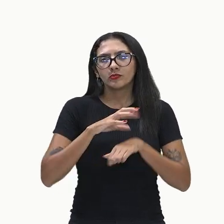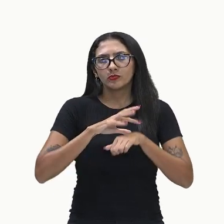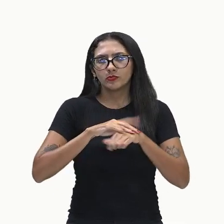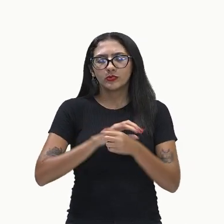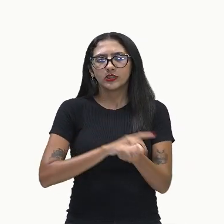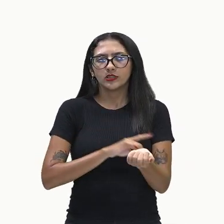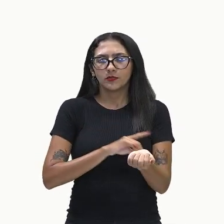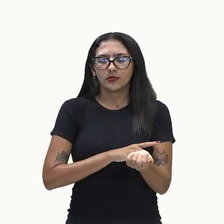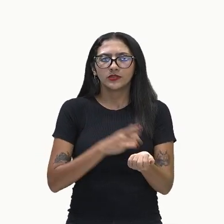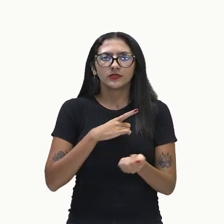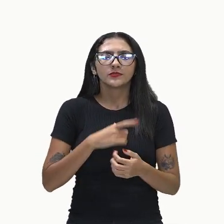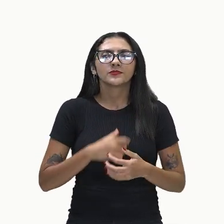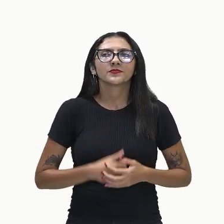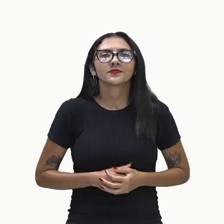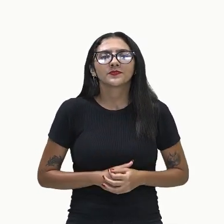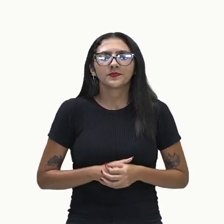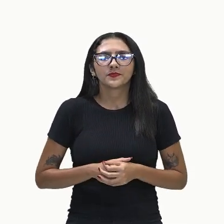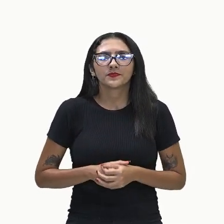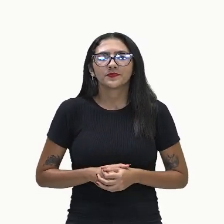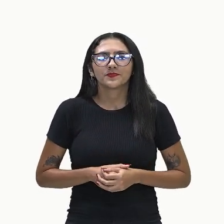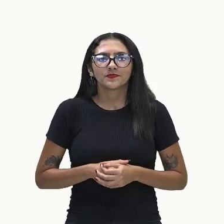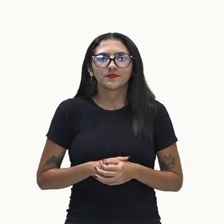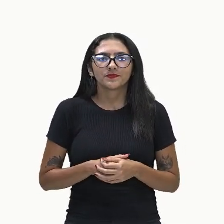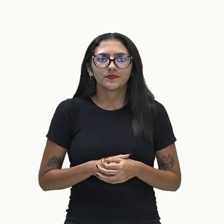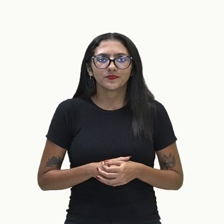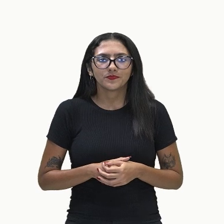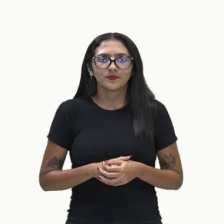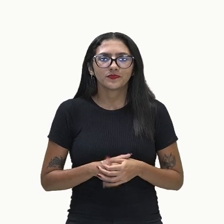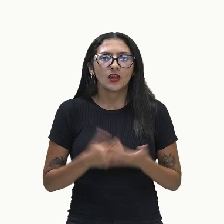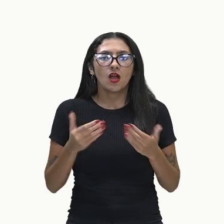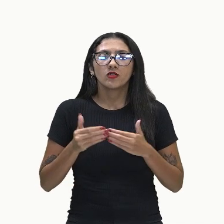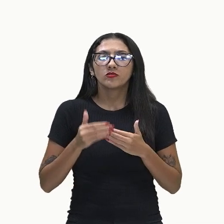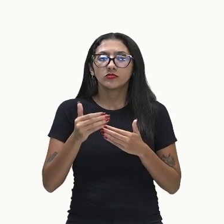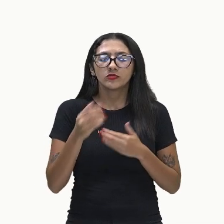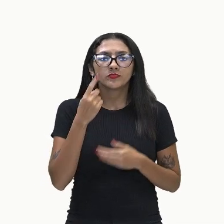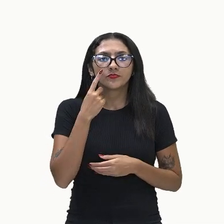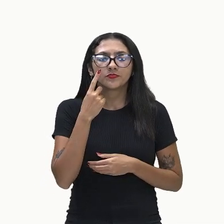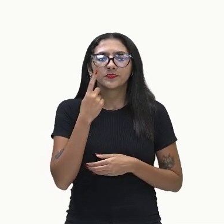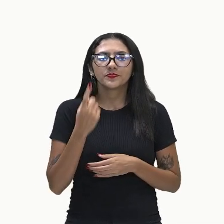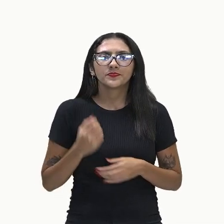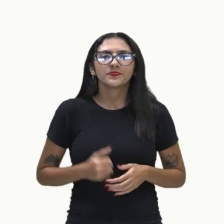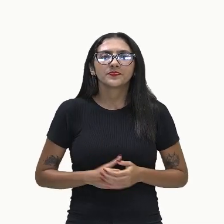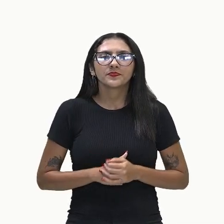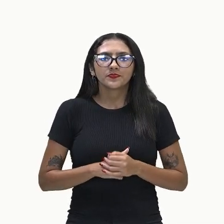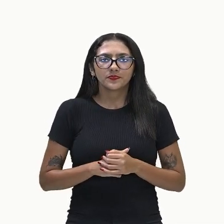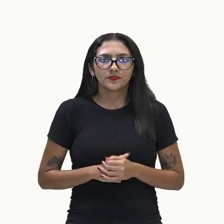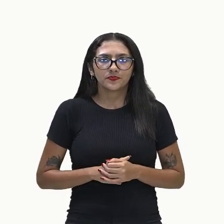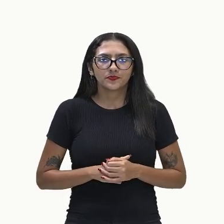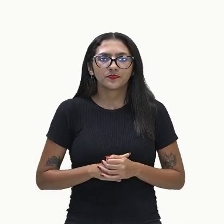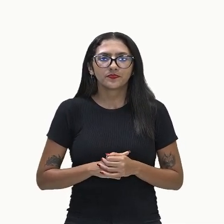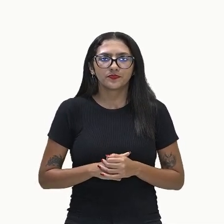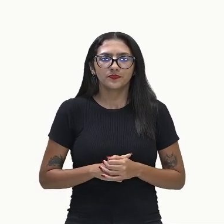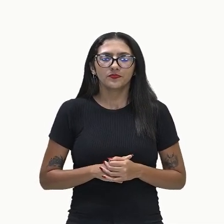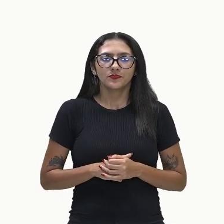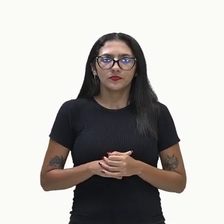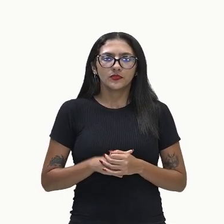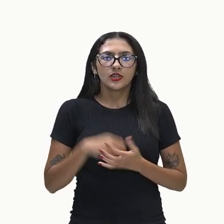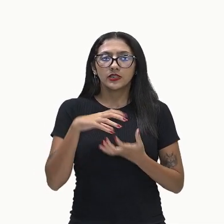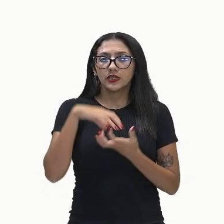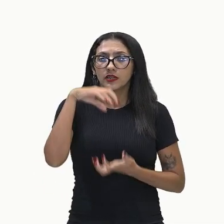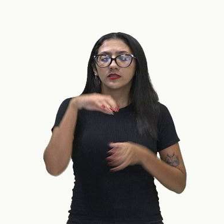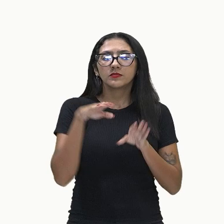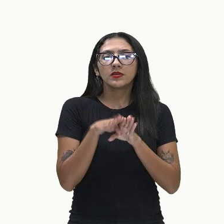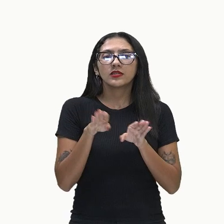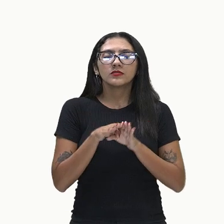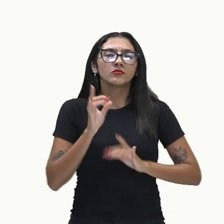esse quadro. Vamos, então, agora, continuando a nossa aula sobre o sistema endócrino, falar de crescimento e reprodução.